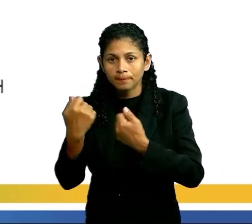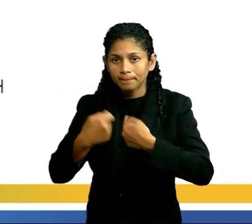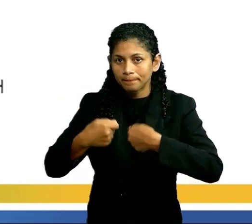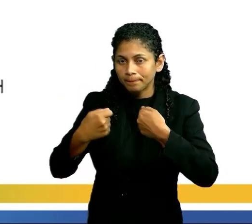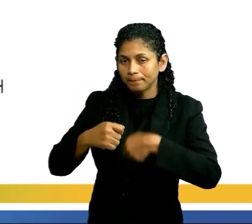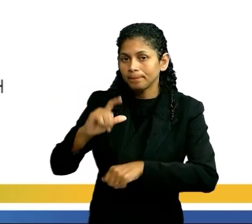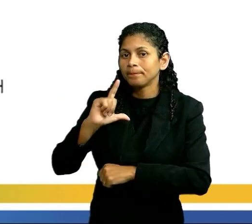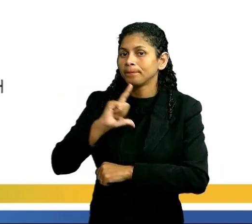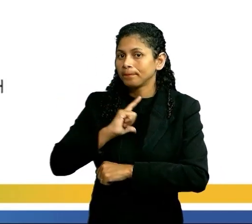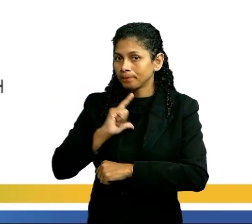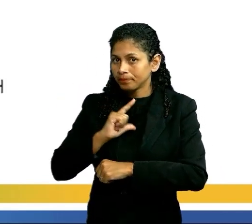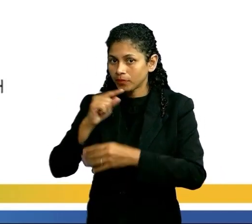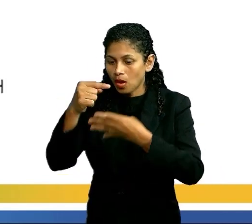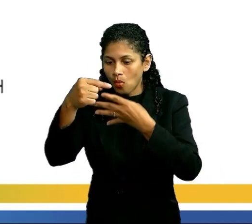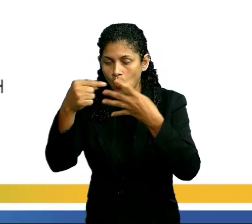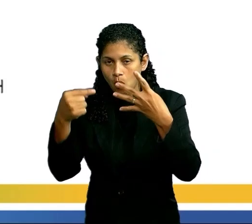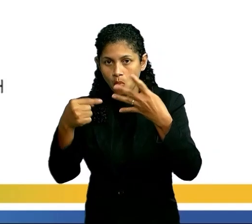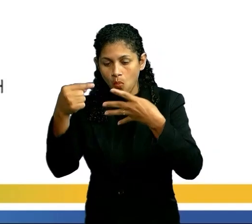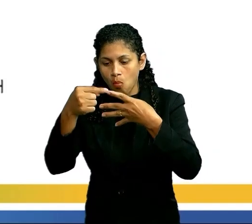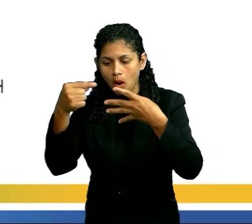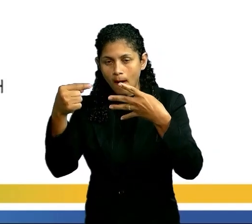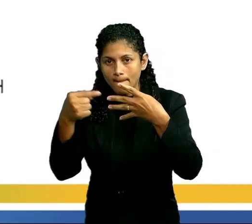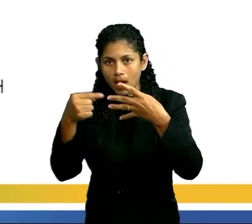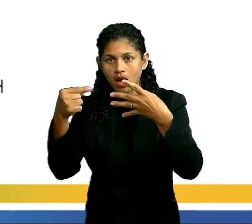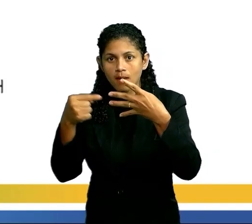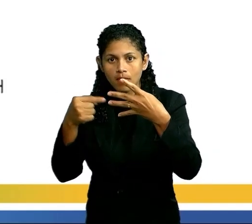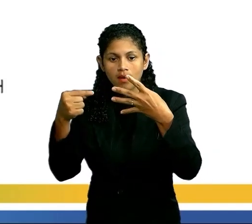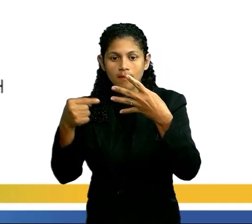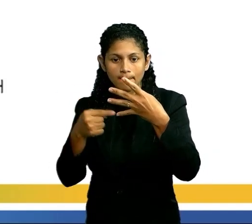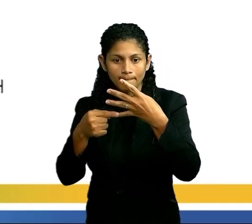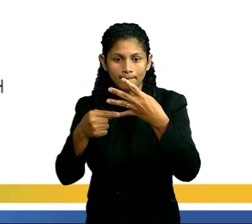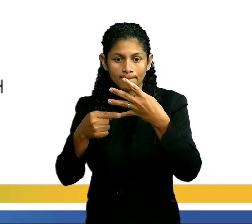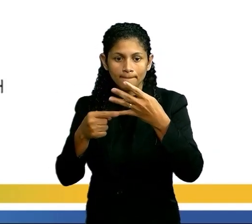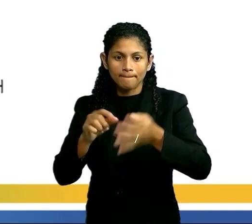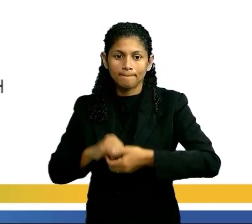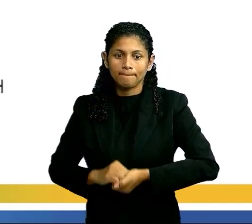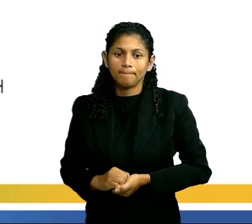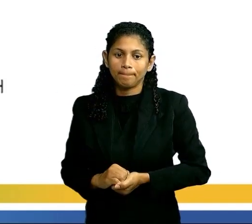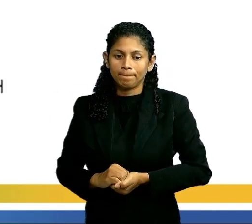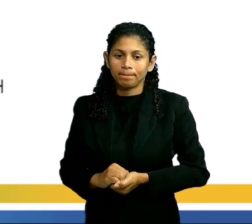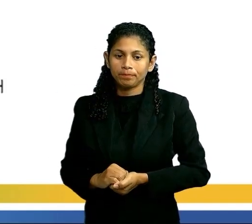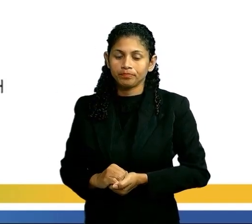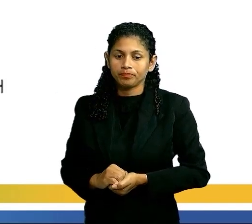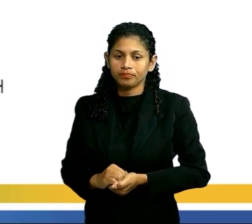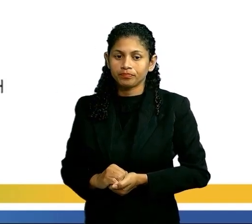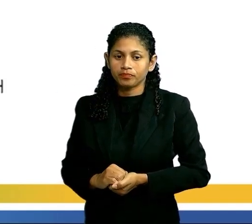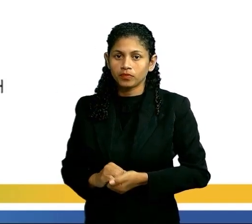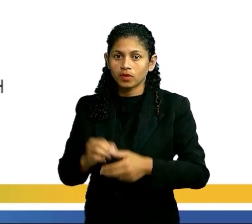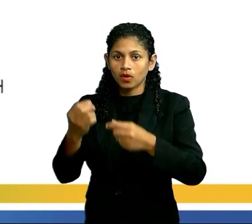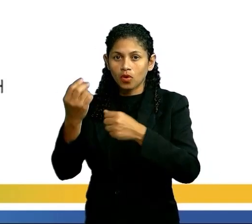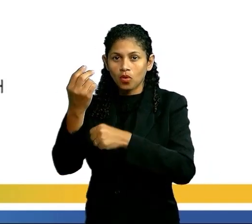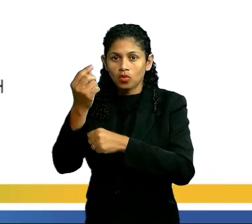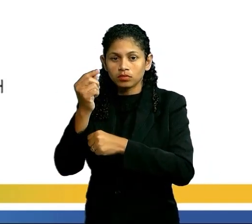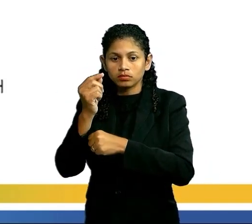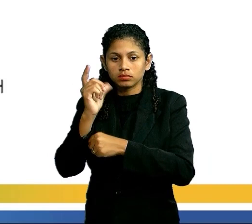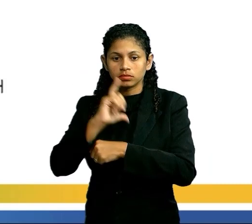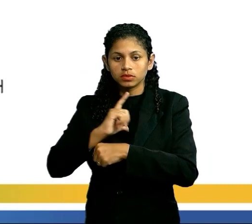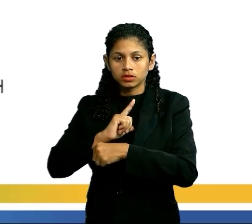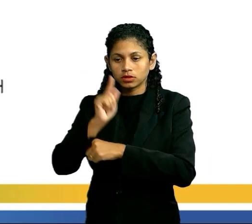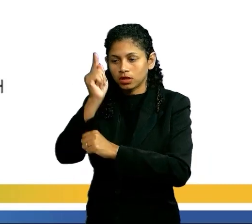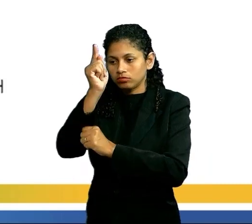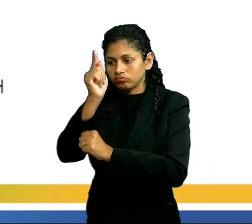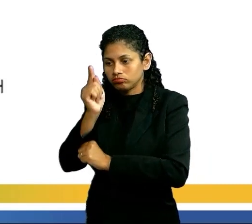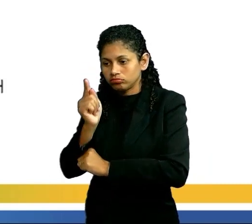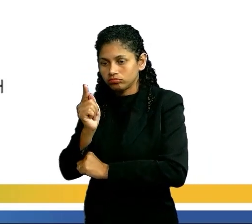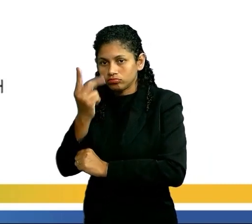ligações. E ele é tetravalente, ó. Se aqui ele está formando dupla, Então faltam duas. Está fazendo a terceira com outro carbono e